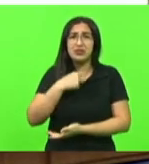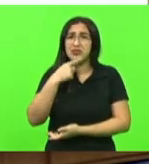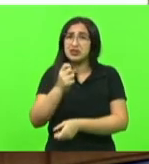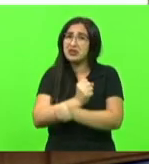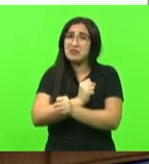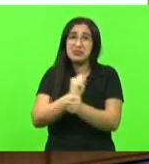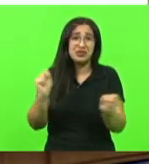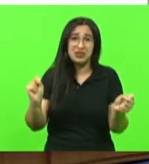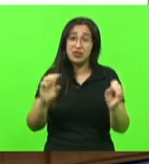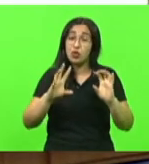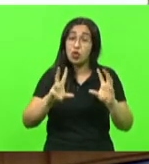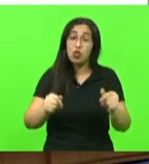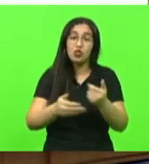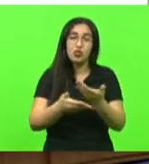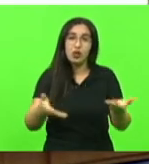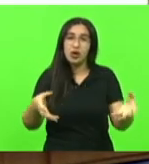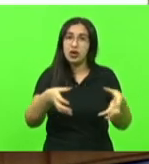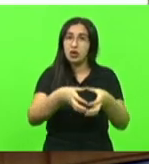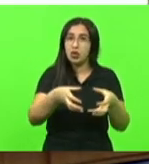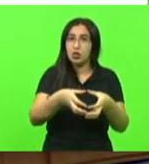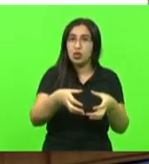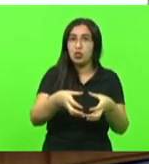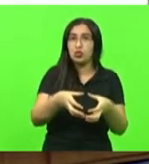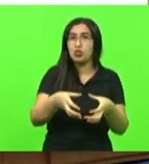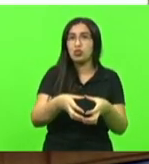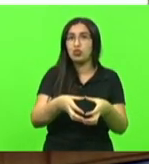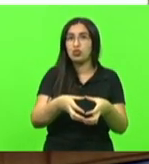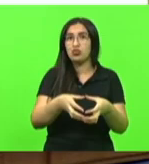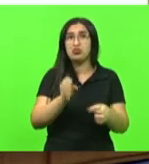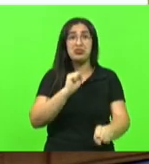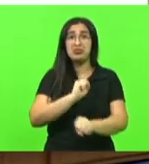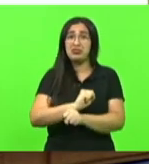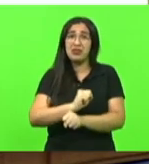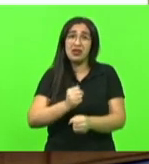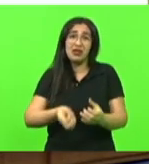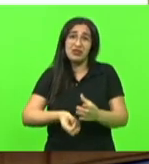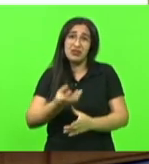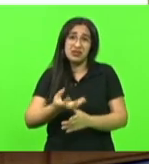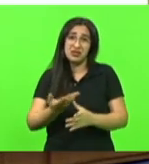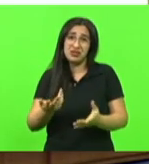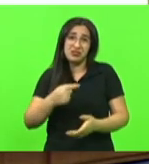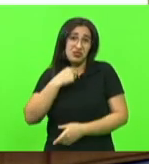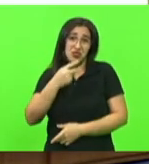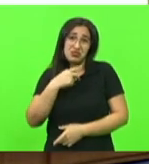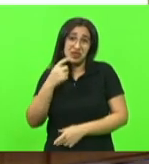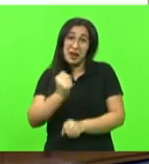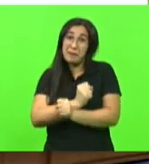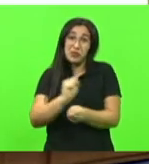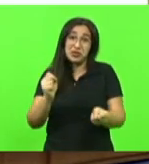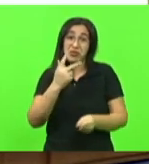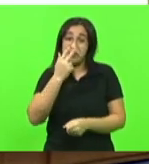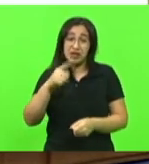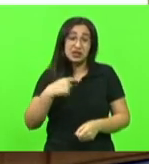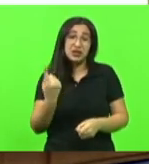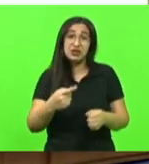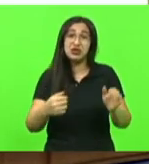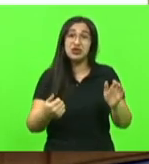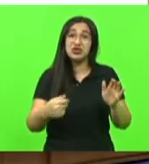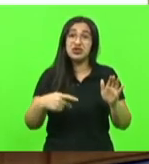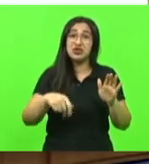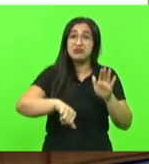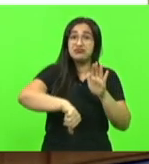toda uma cadeia produtiva, o cara pararam de produzir, eles falaram, não dá, a gente parece um criminoso quando eles vêm aqui, as